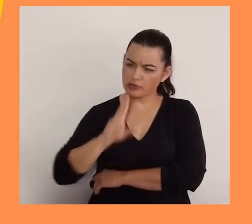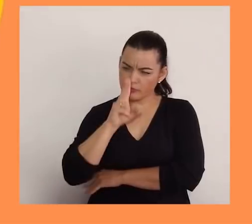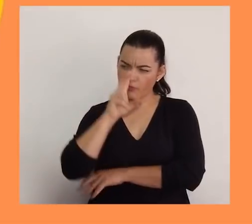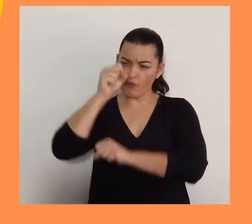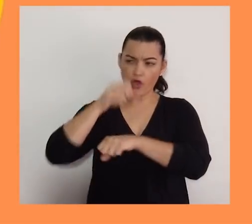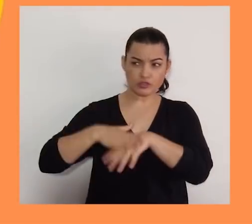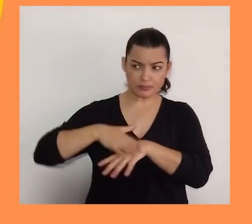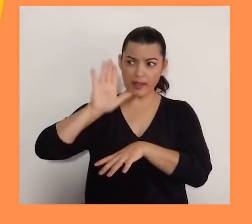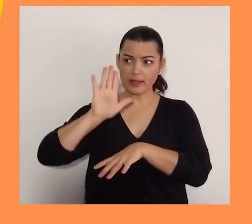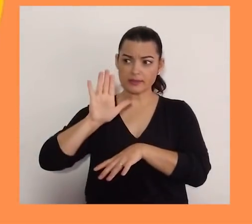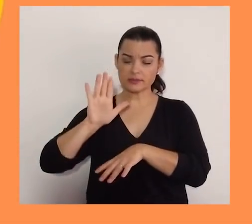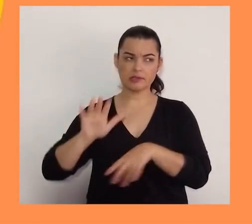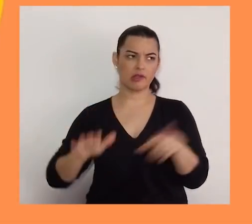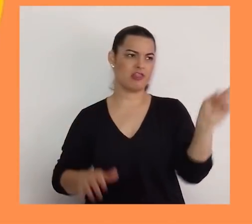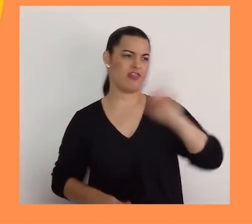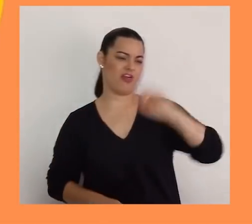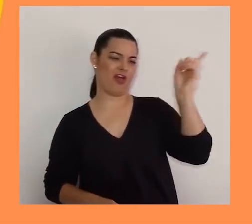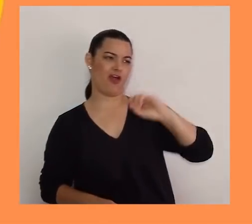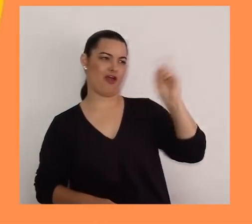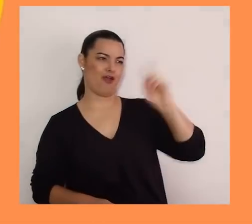pouco pouco